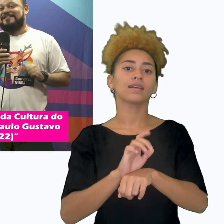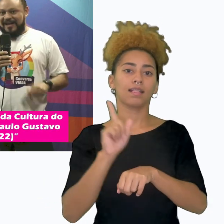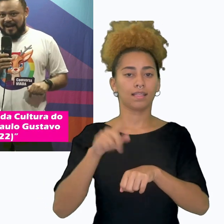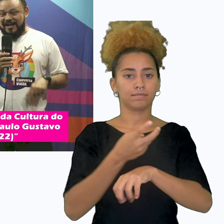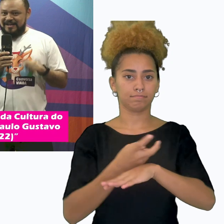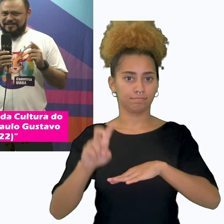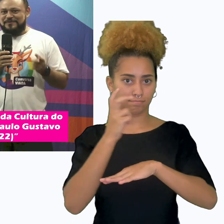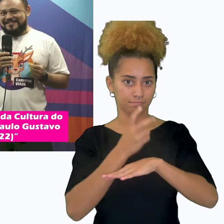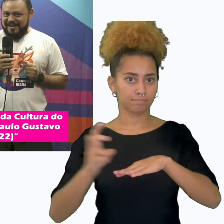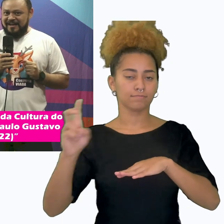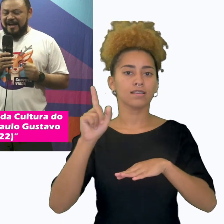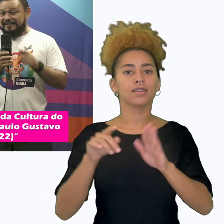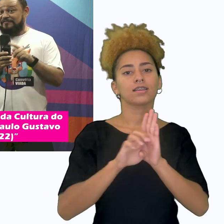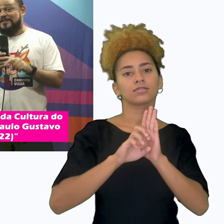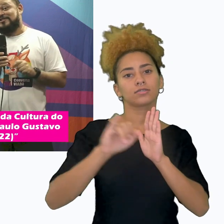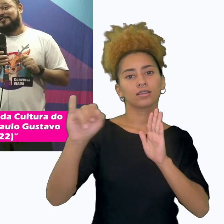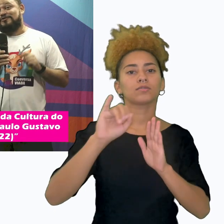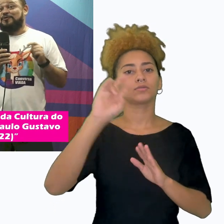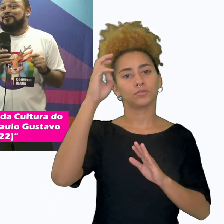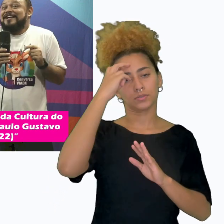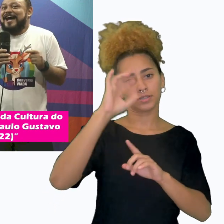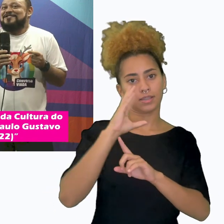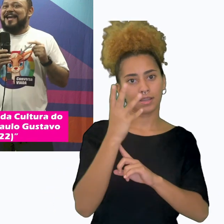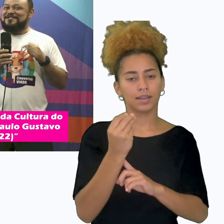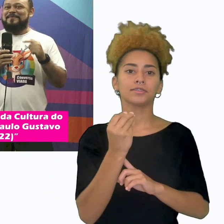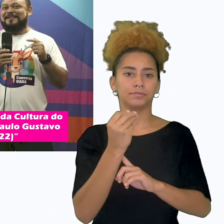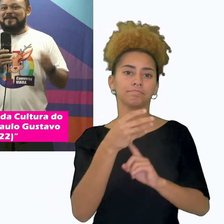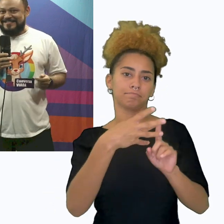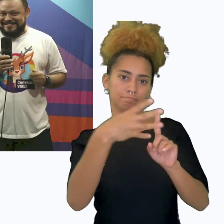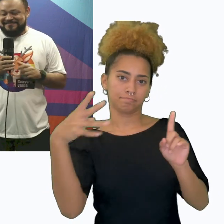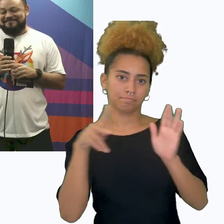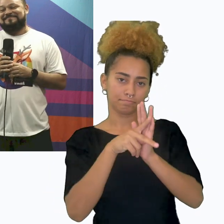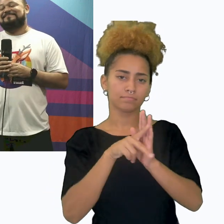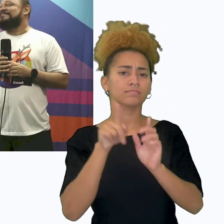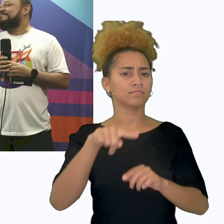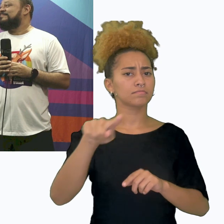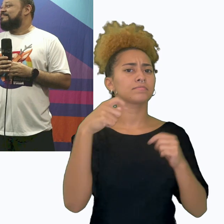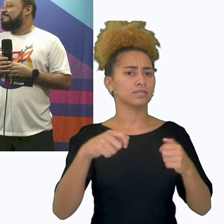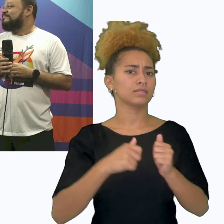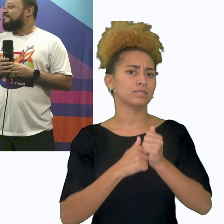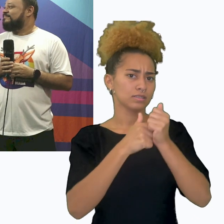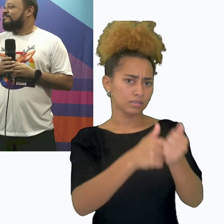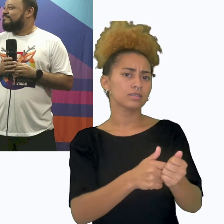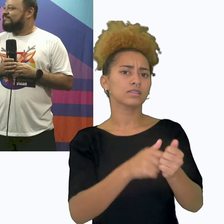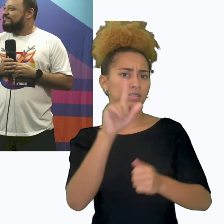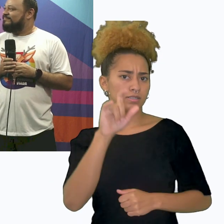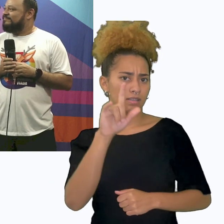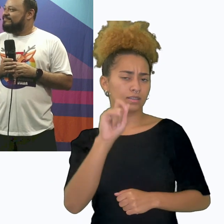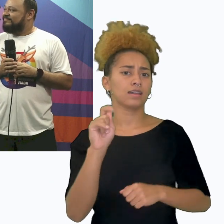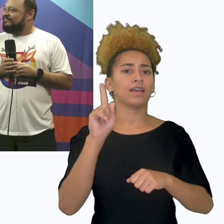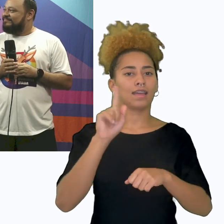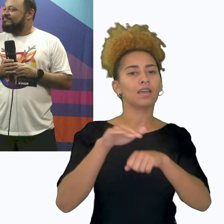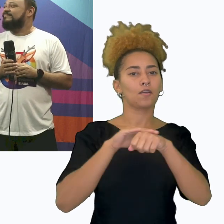do Ceará, a Secult-CE, através do edital de Cultura e Arte LGBT+. Sem falar que você precisa também seguir a gente no